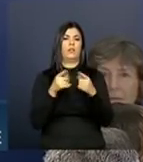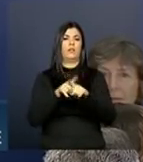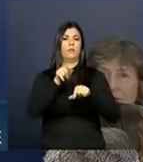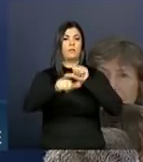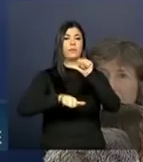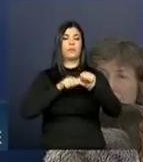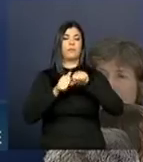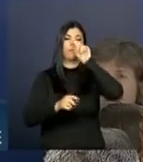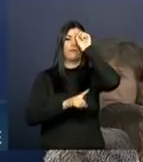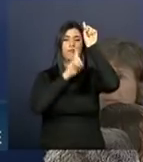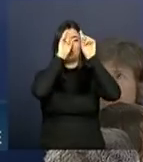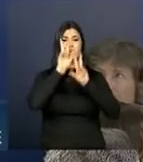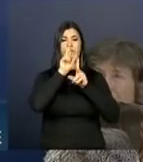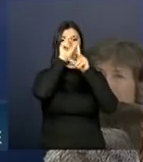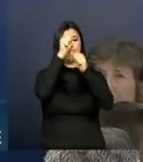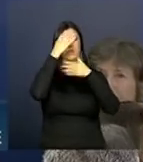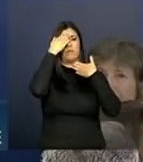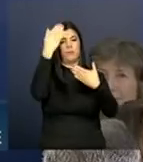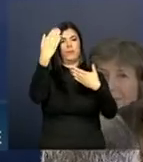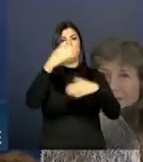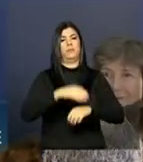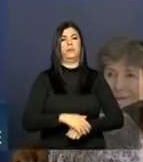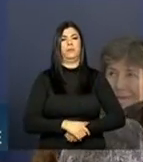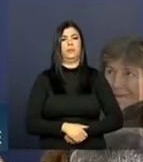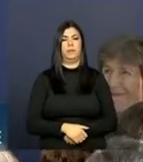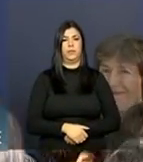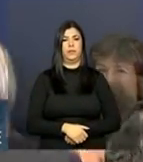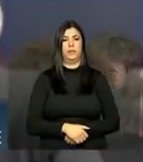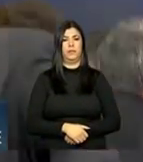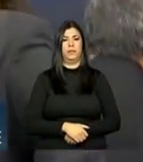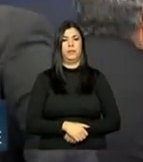democracia ainda mais forte muito obrigada